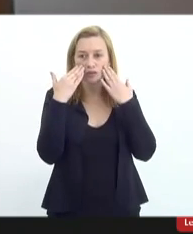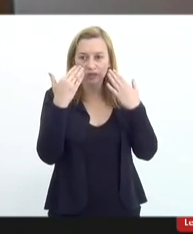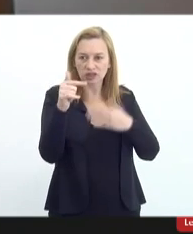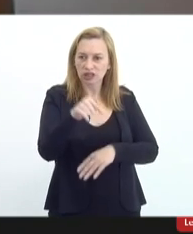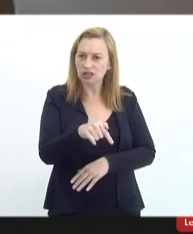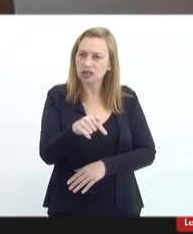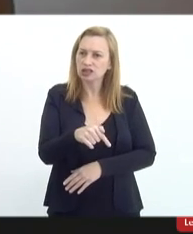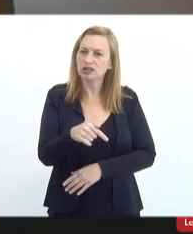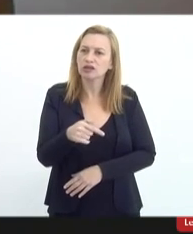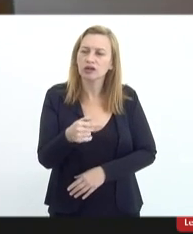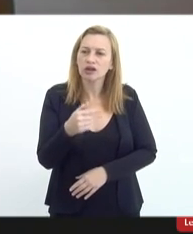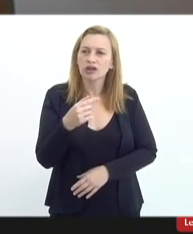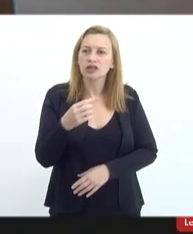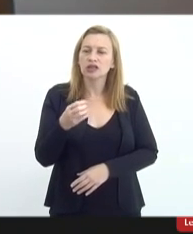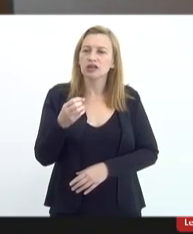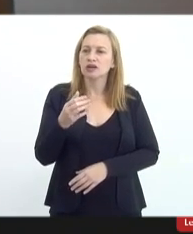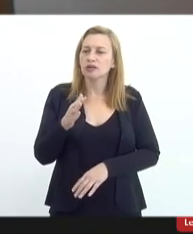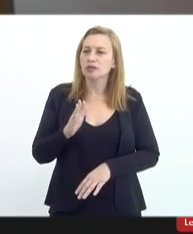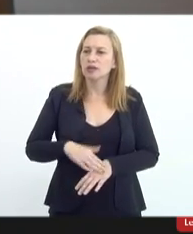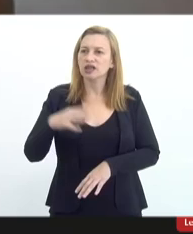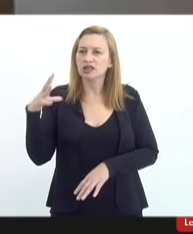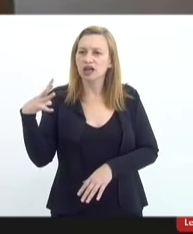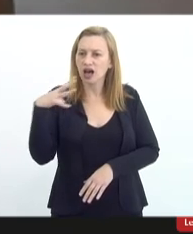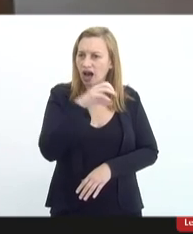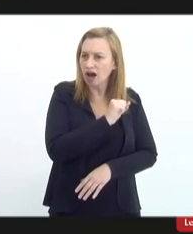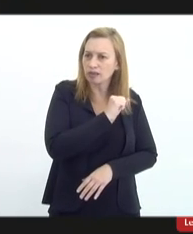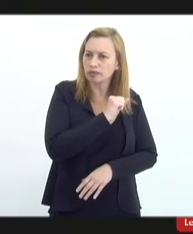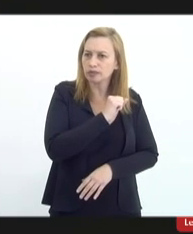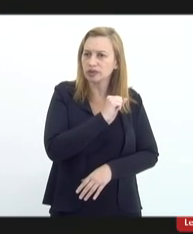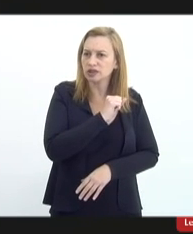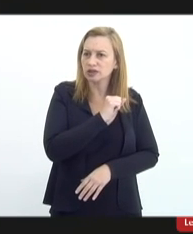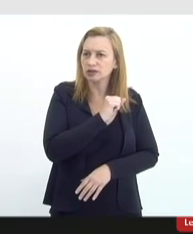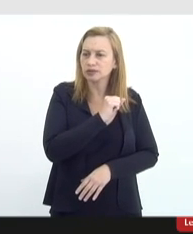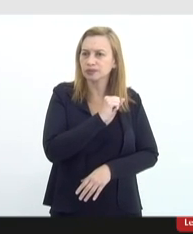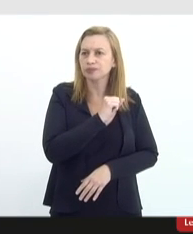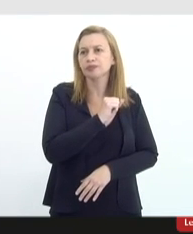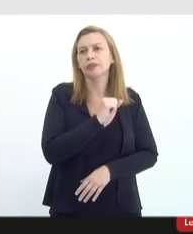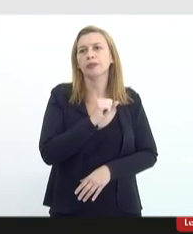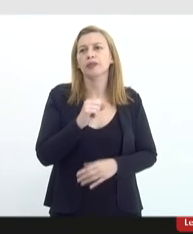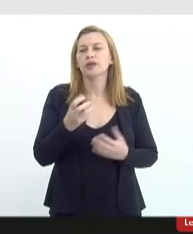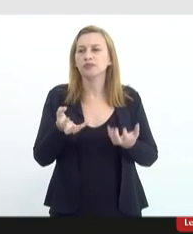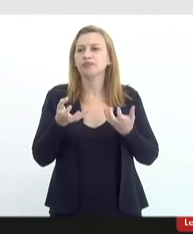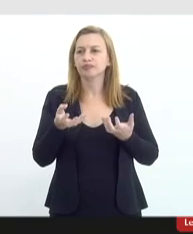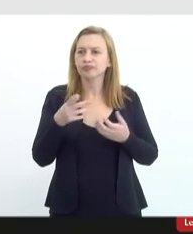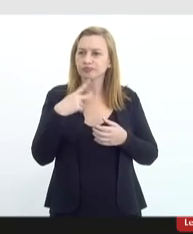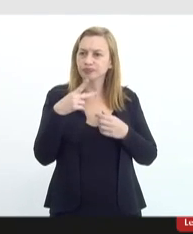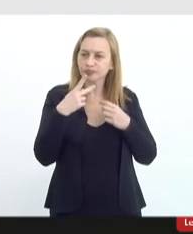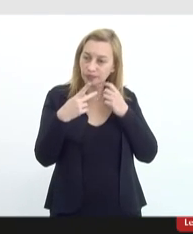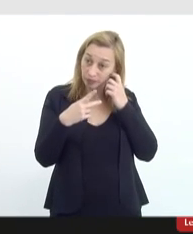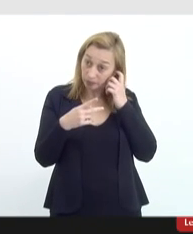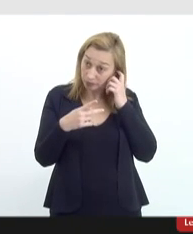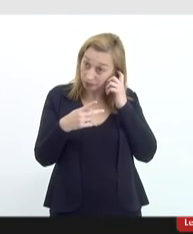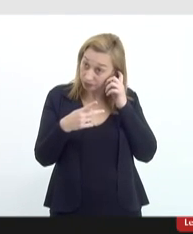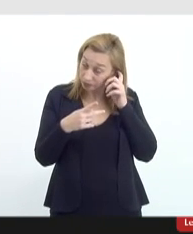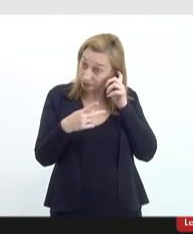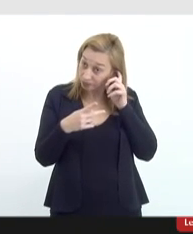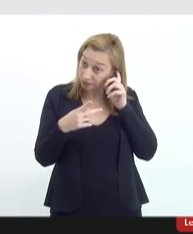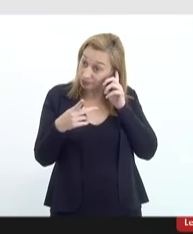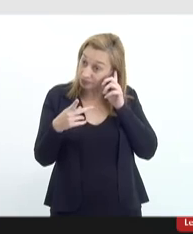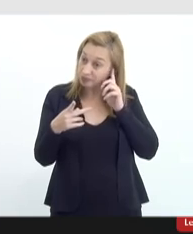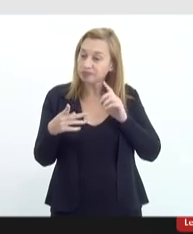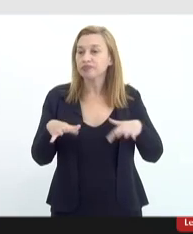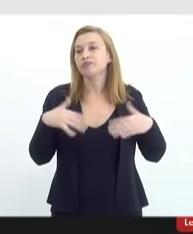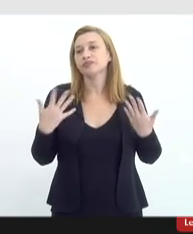aqui para tentar ser mais didática em torno do que eu pretendo explanar. Então,